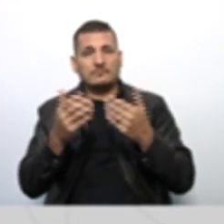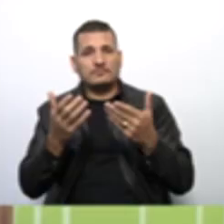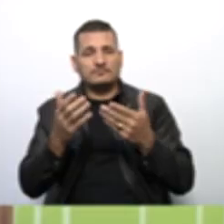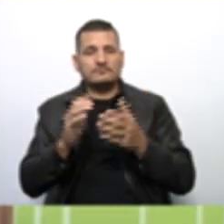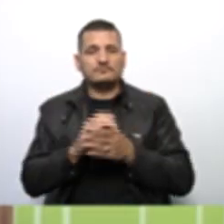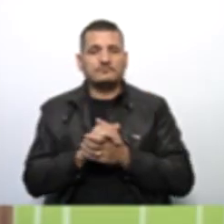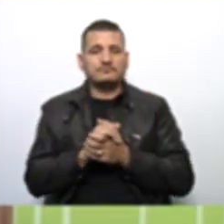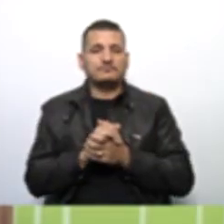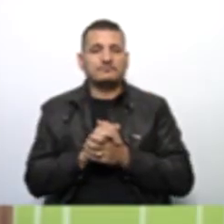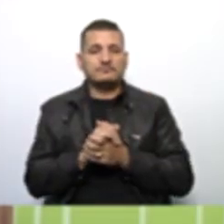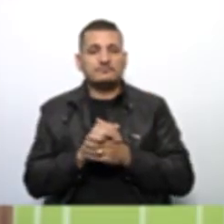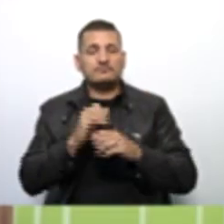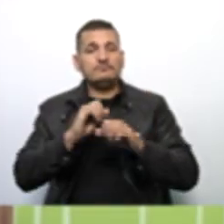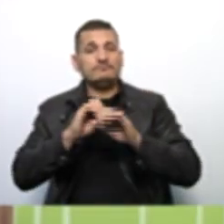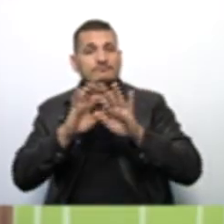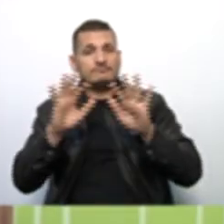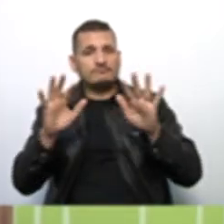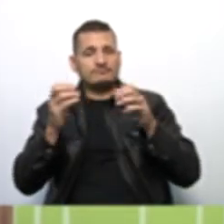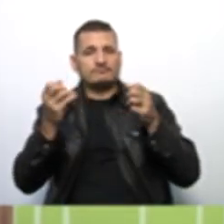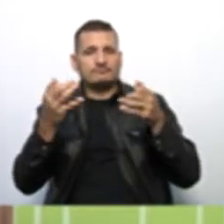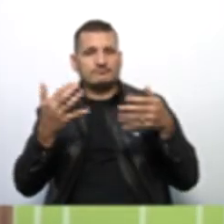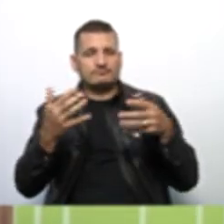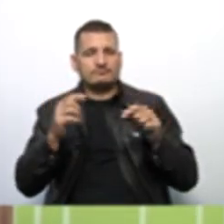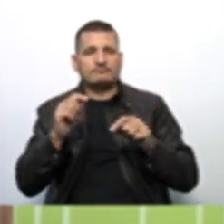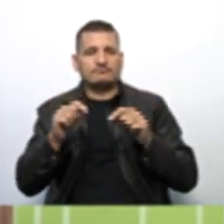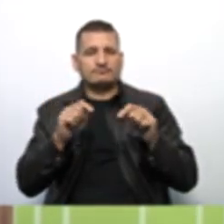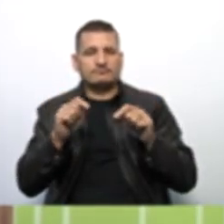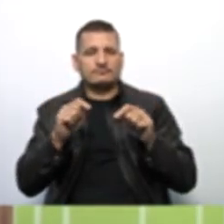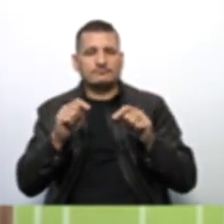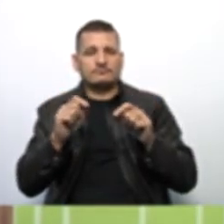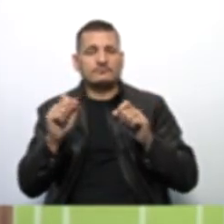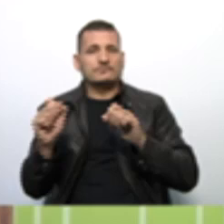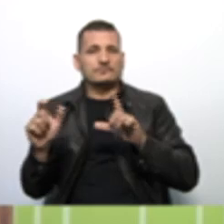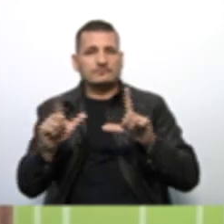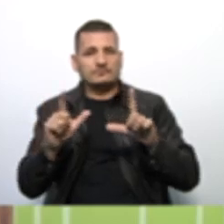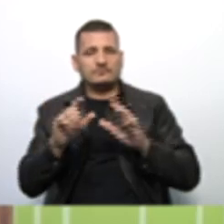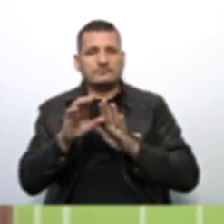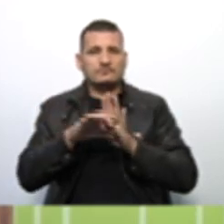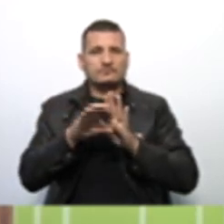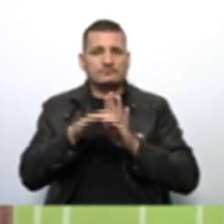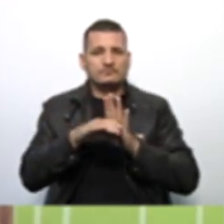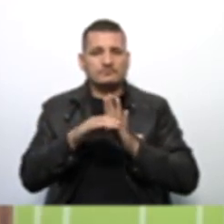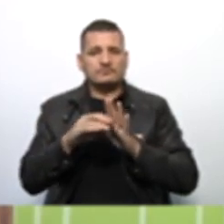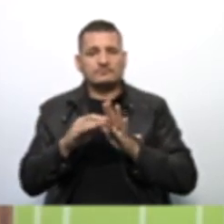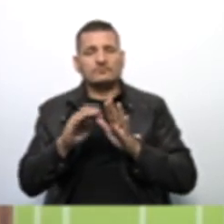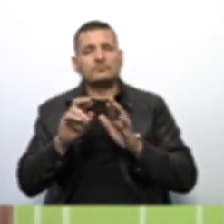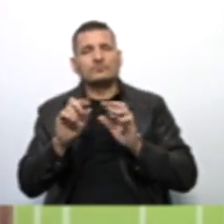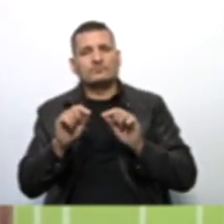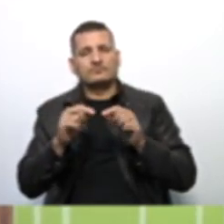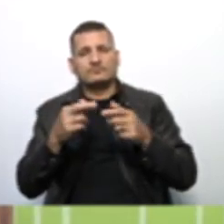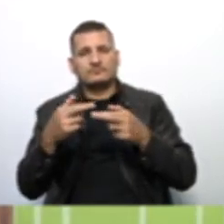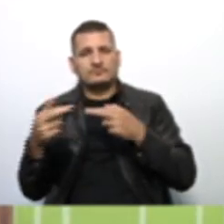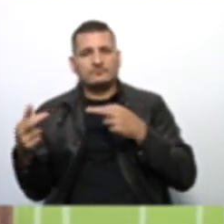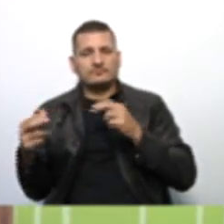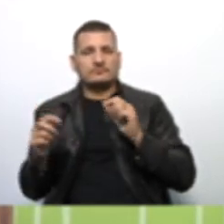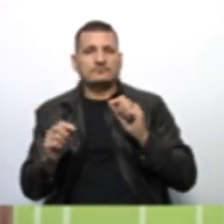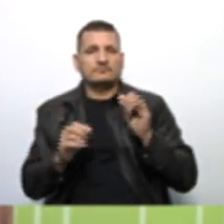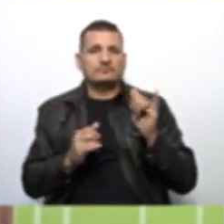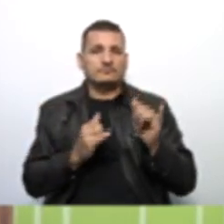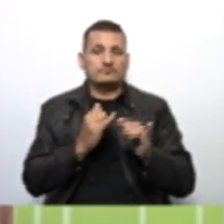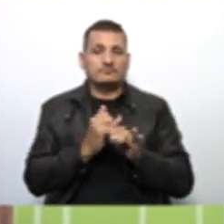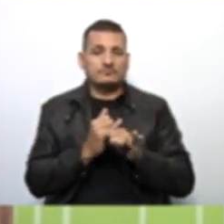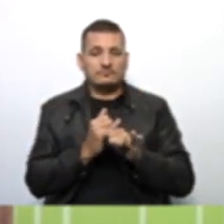para esclarecer exatamente esse slide, esse conceito, né, o que é rede, o que é internet,